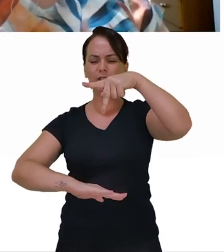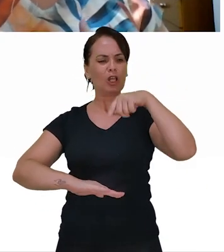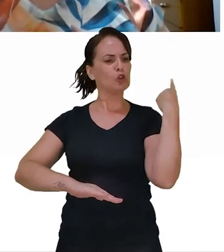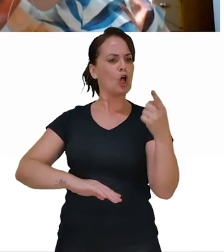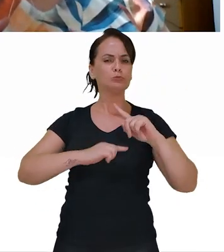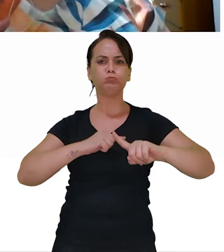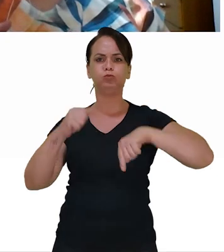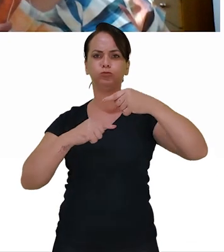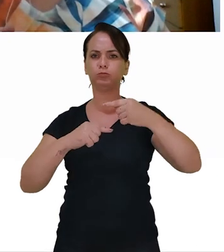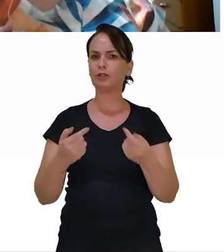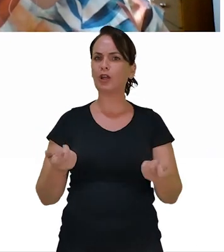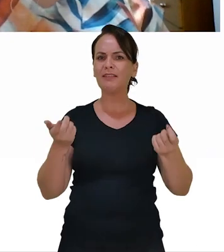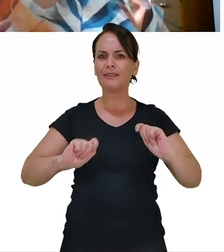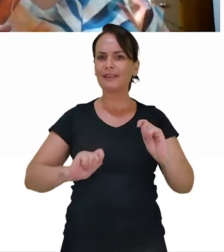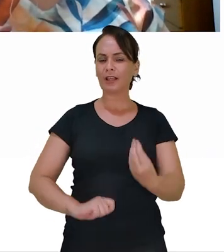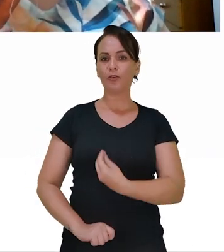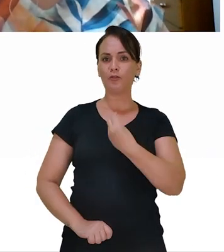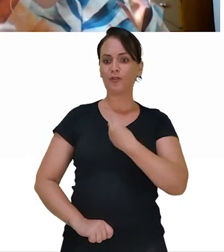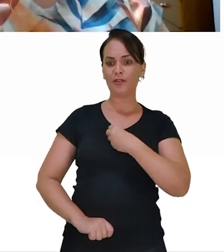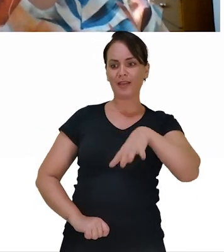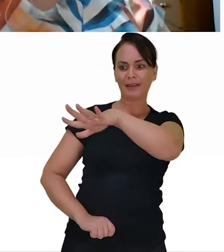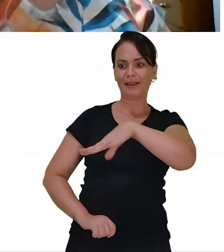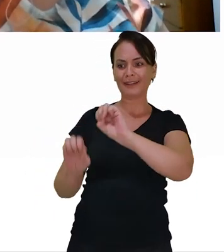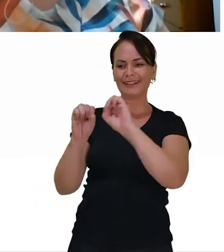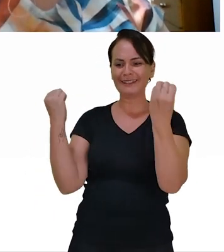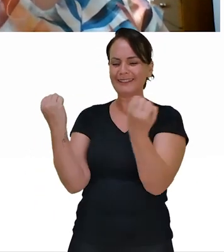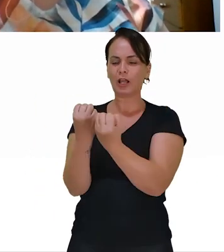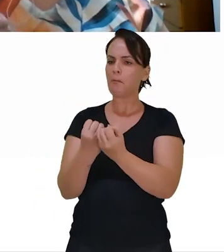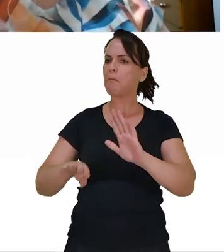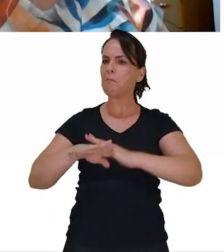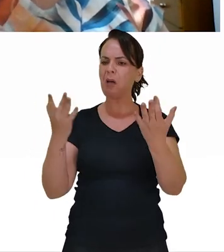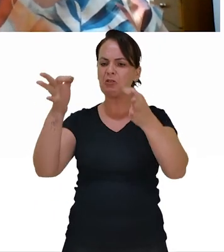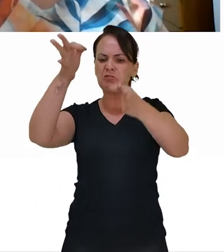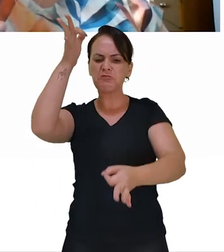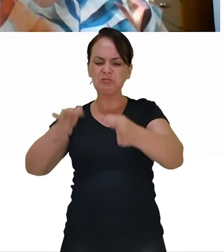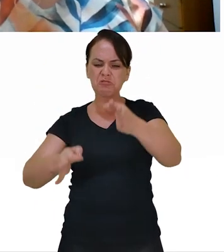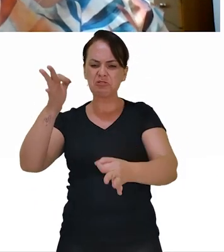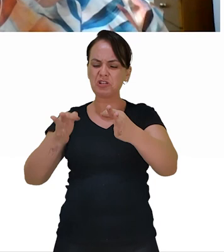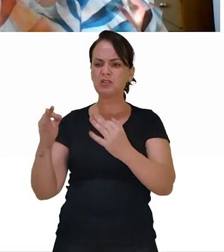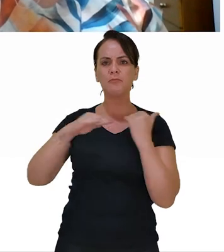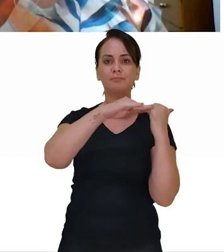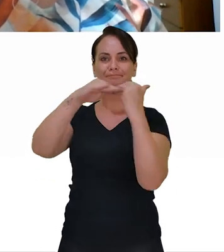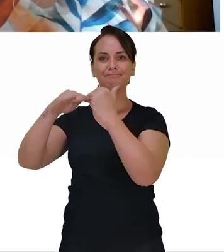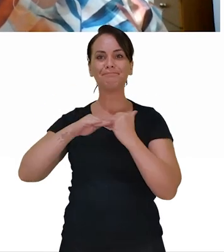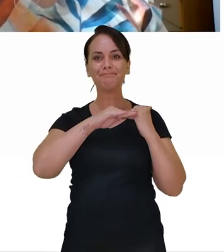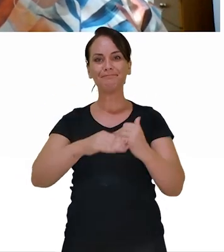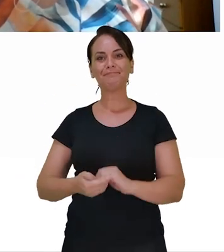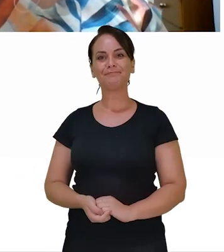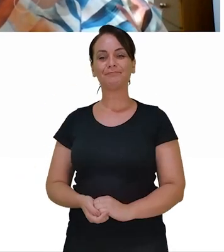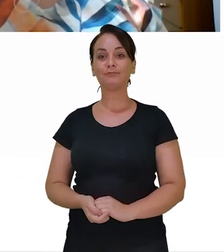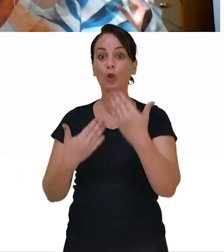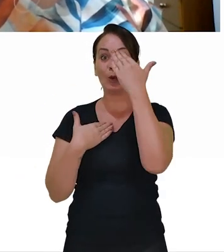desenvolva, que a gente consiga viver numa sociedade com mais justiça para todo mundo, sem exceção.